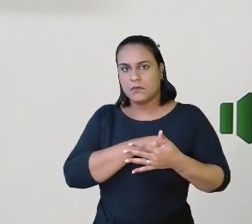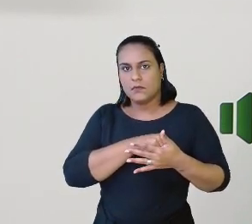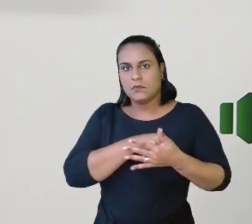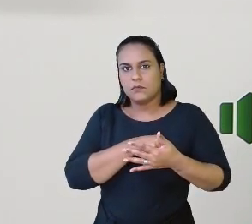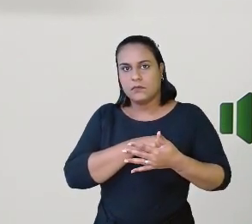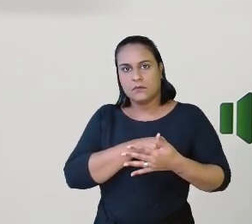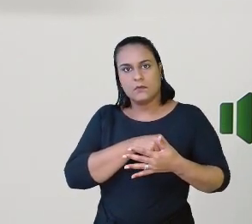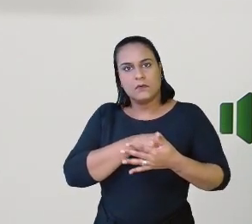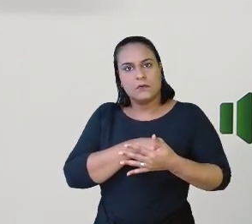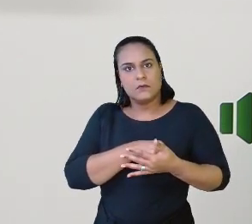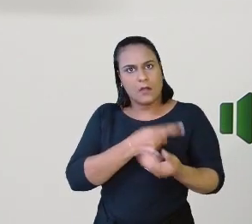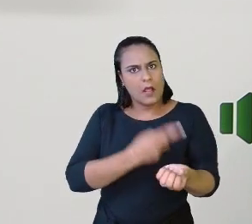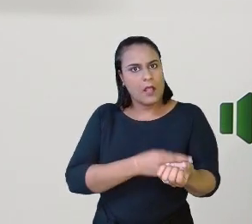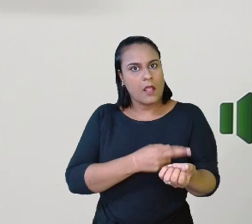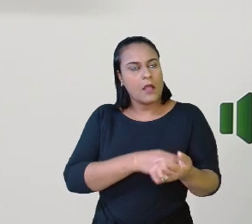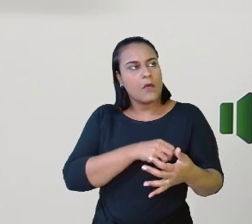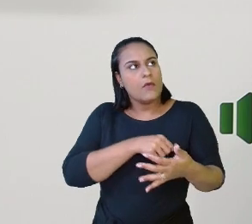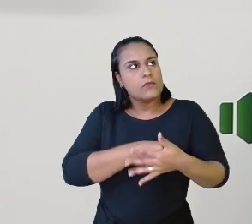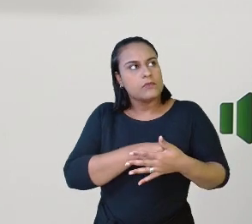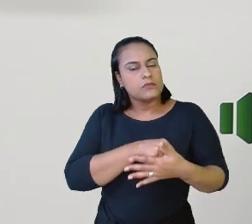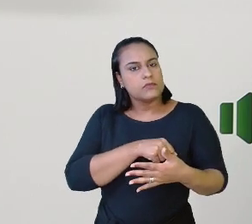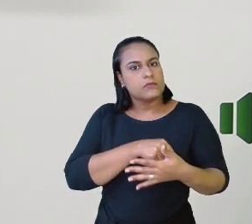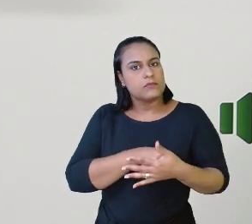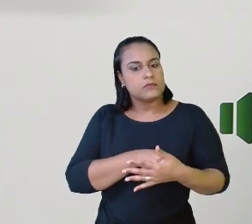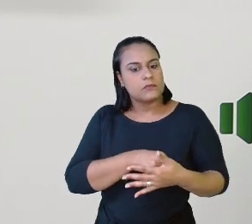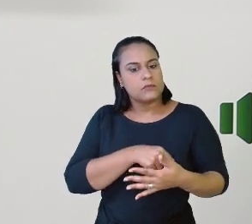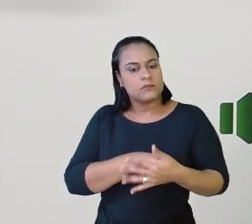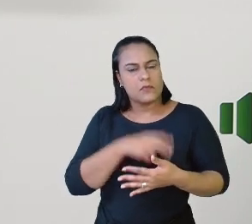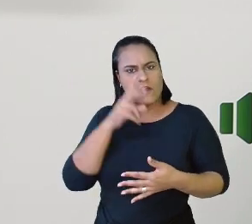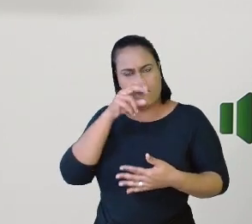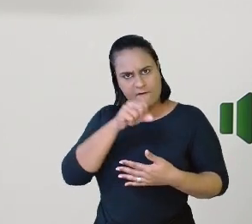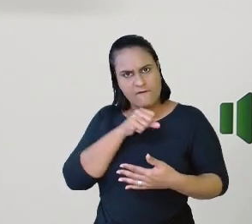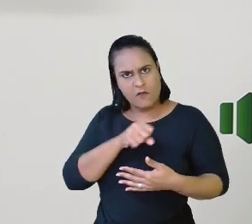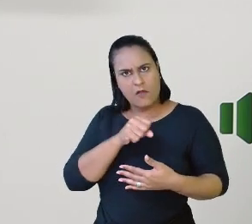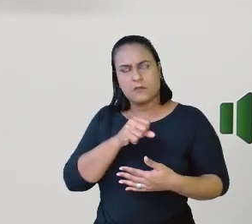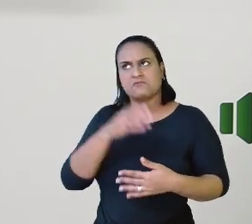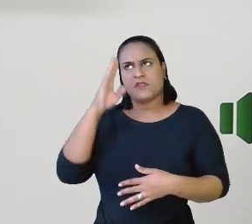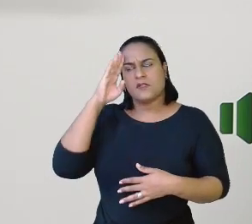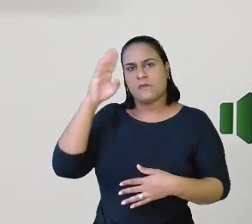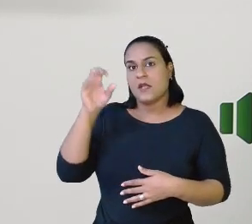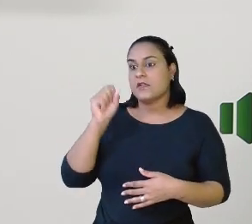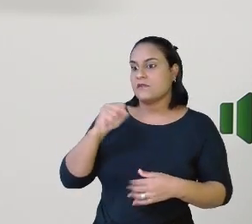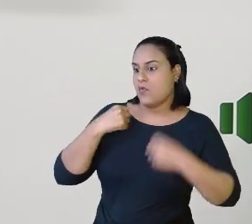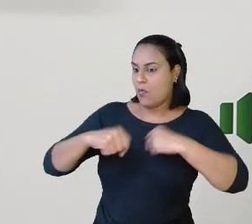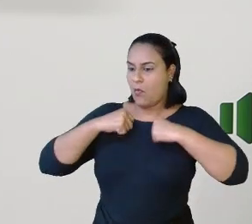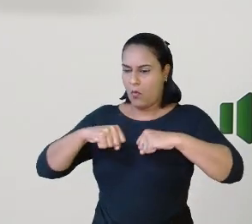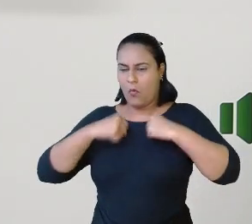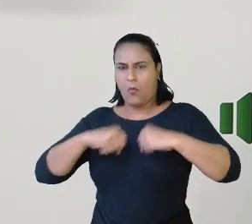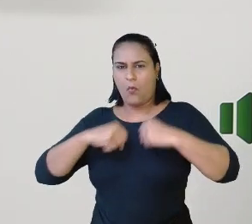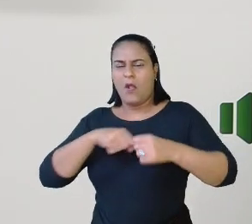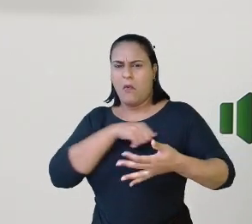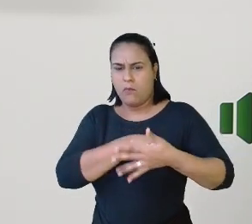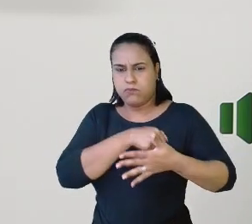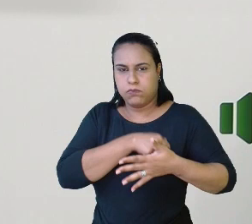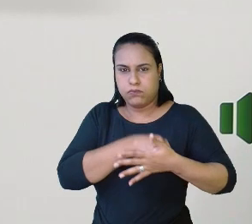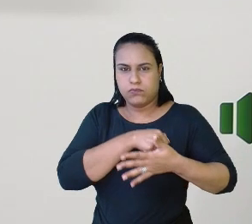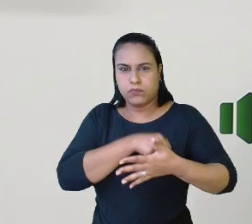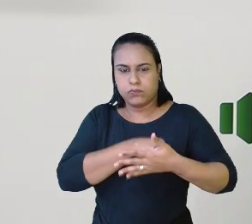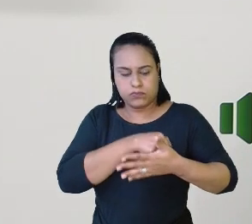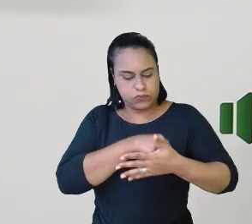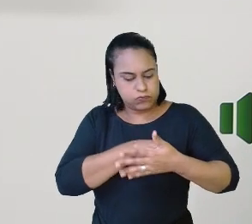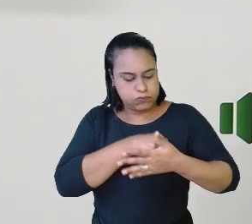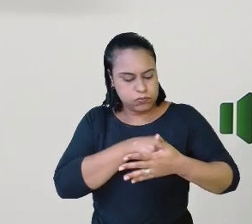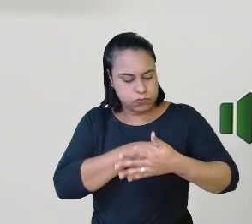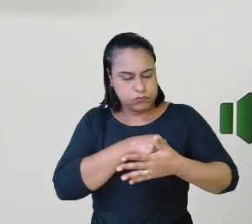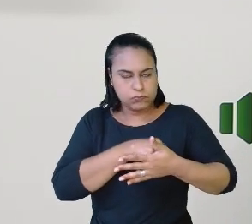ó, ritmada, forte. E principalmente se você começar a correr, aí é que vai ter uma batida forte